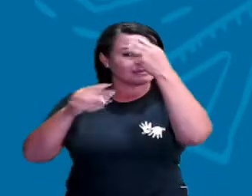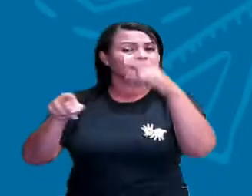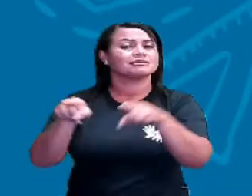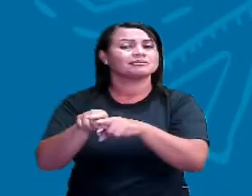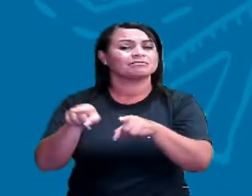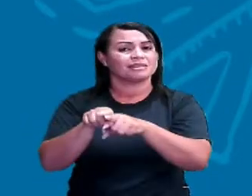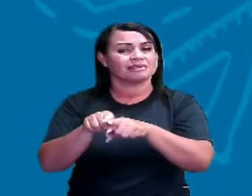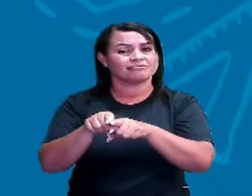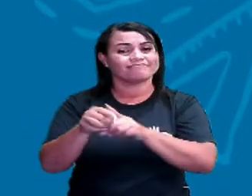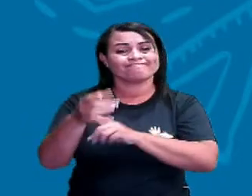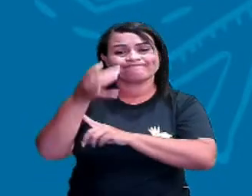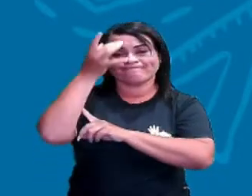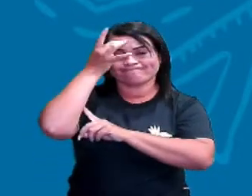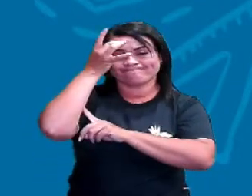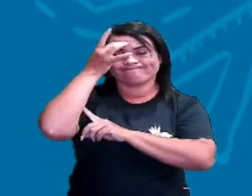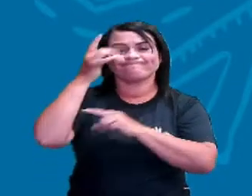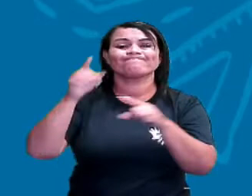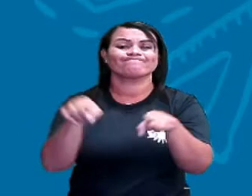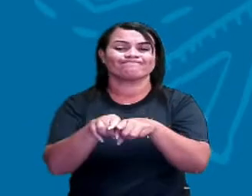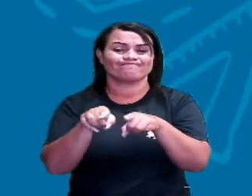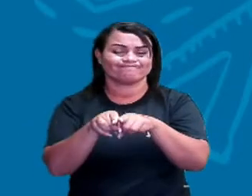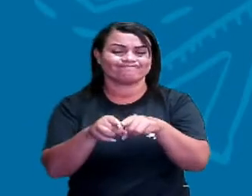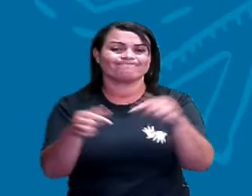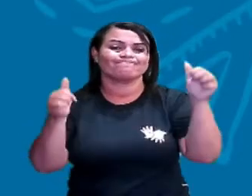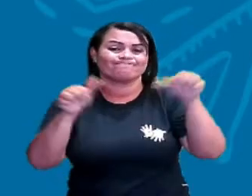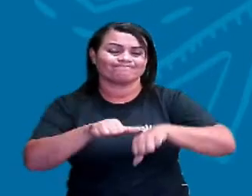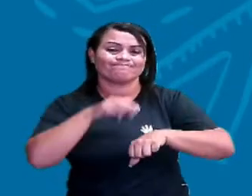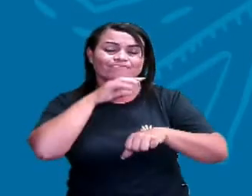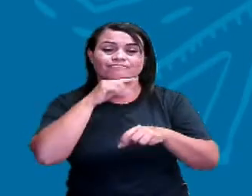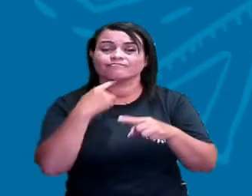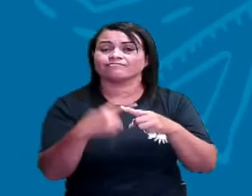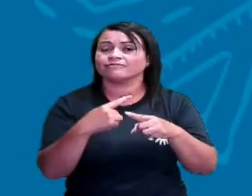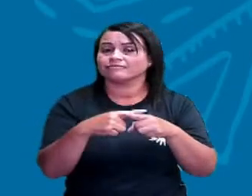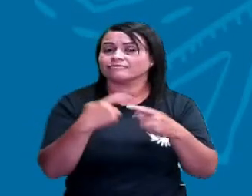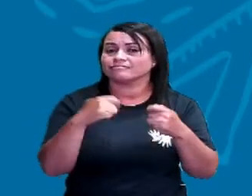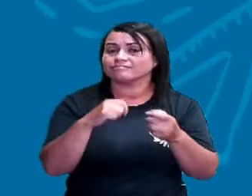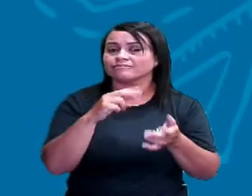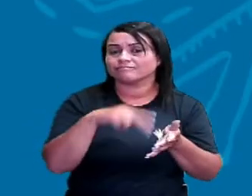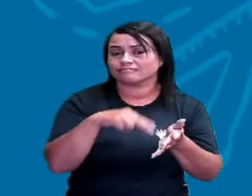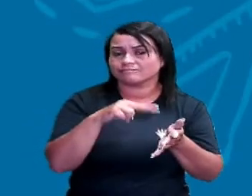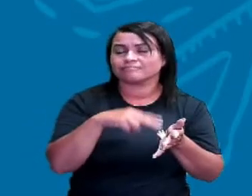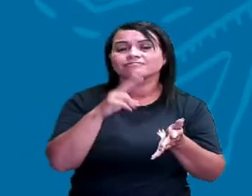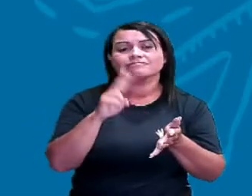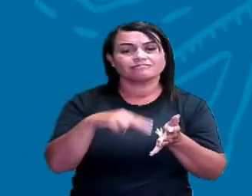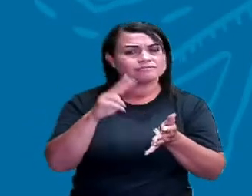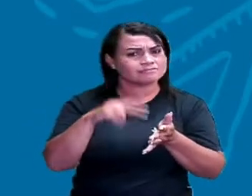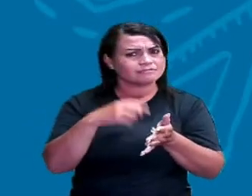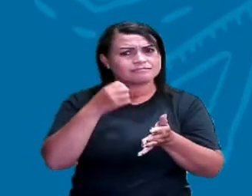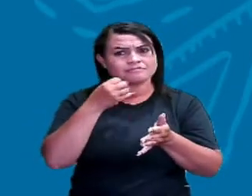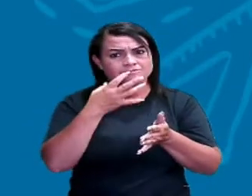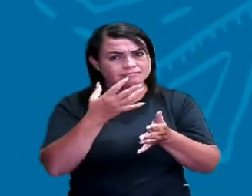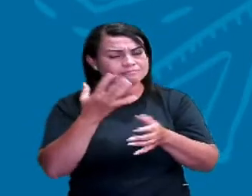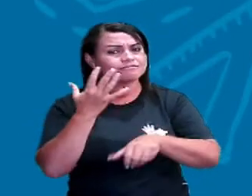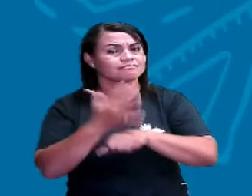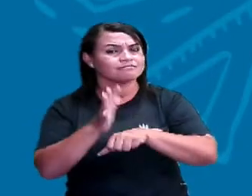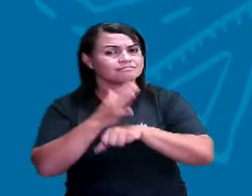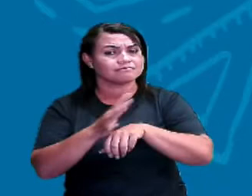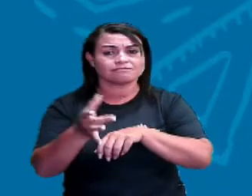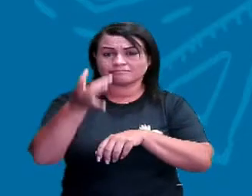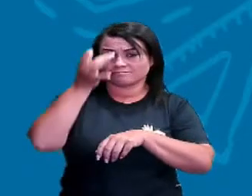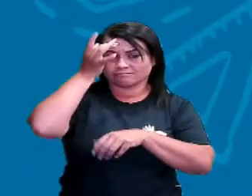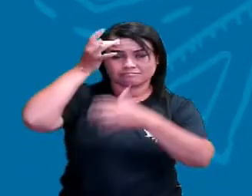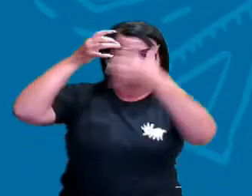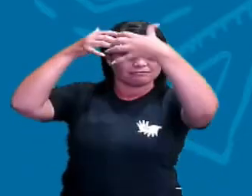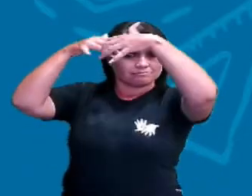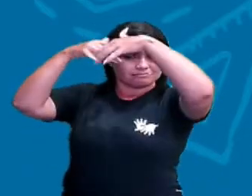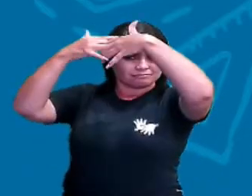exercita, quando a gente não busca informações, quando a gente não lê. Então a leitura é um ótimo exercício para o nosso